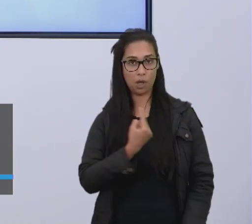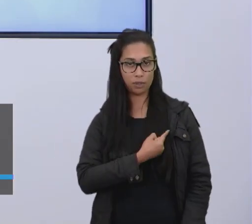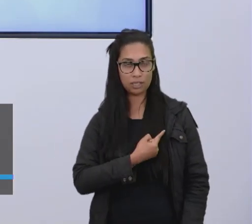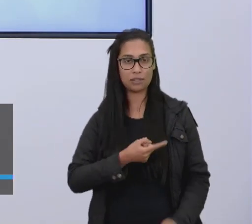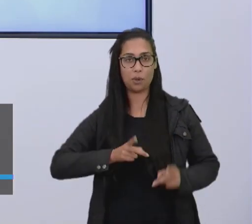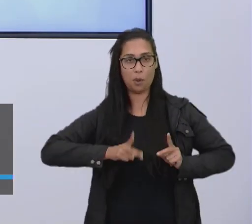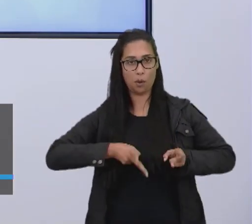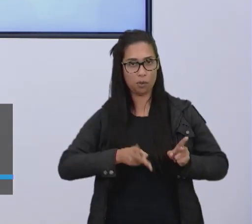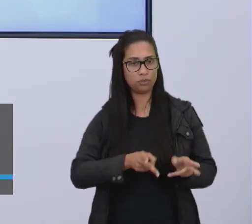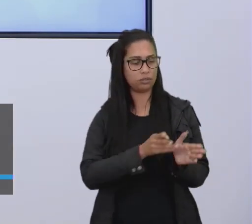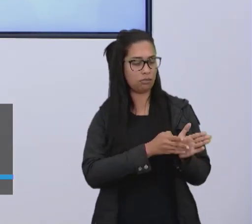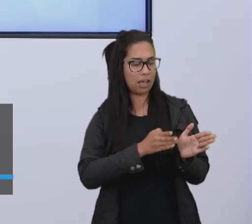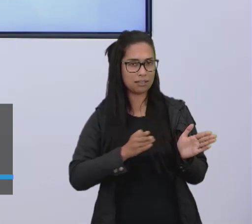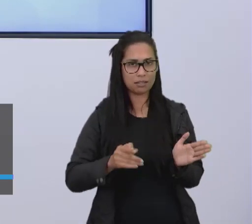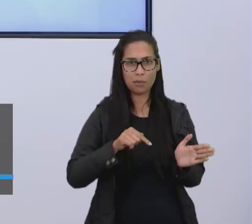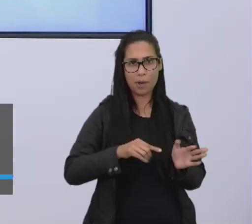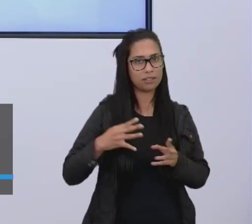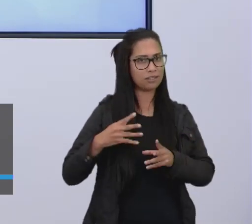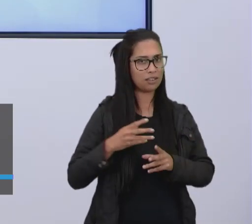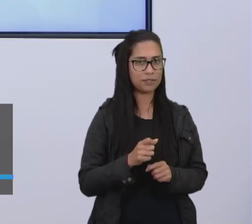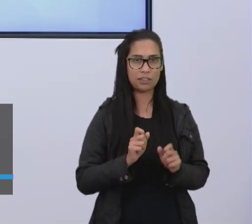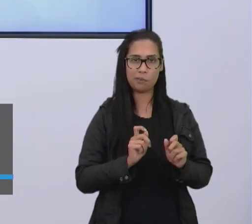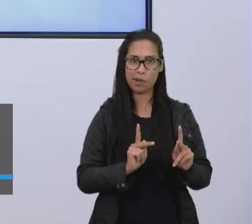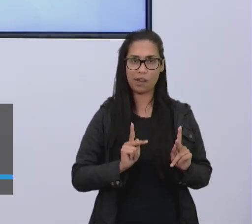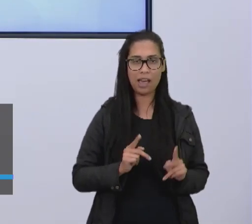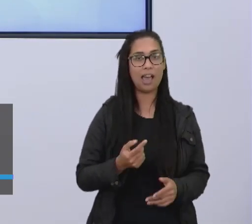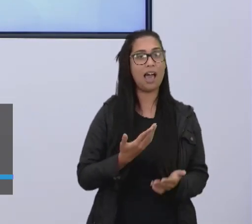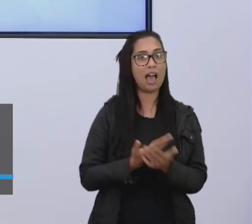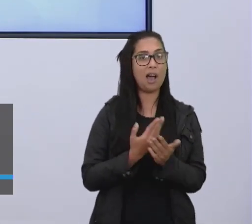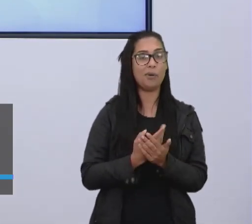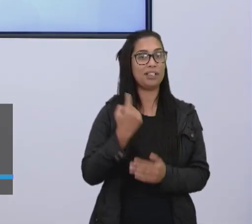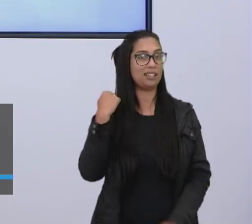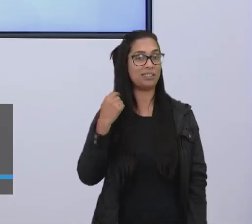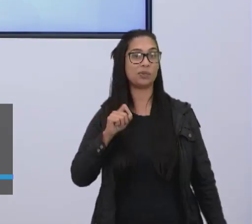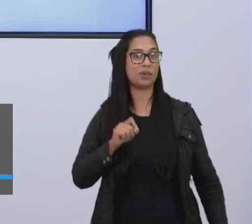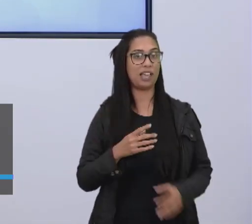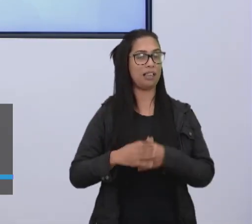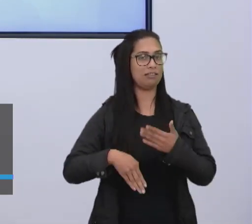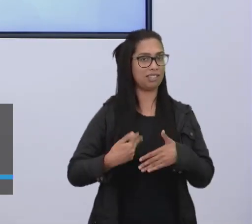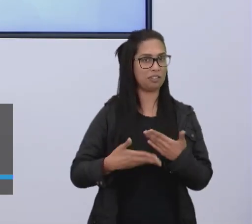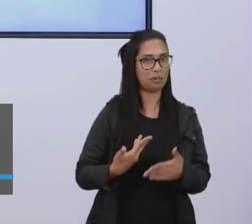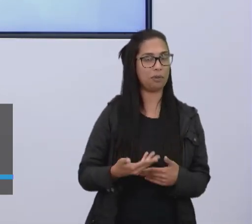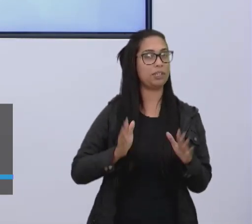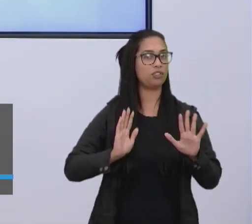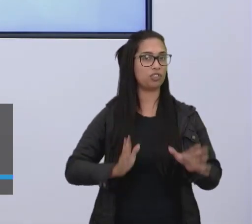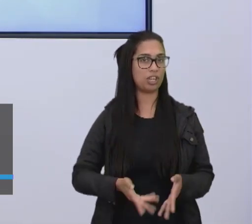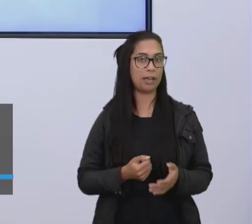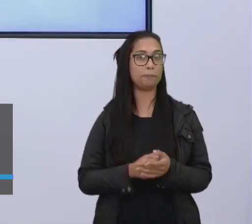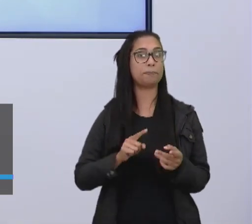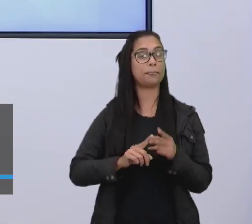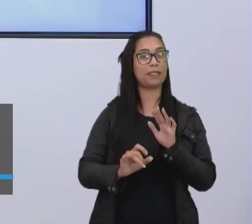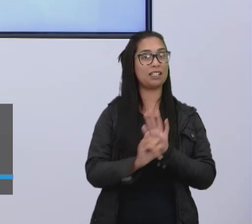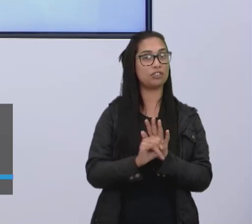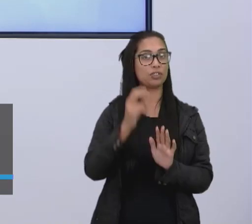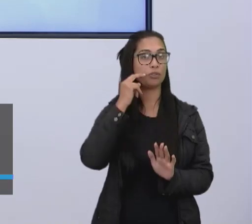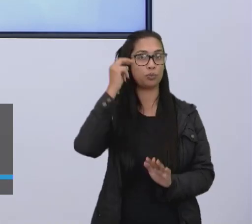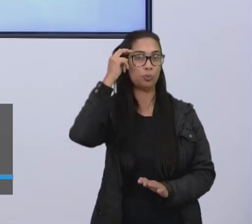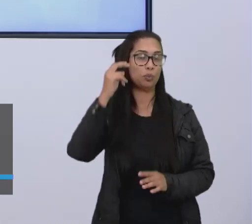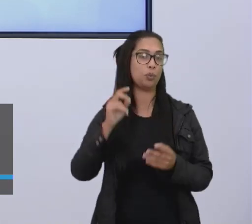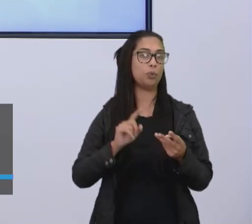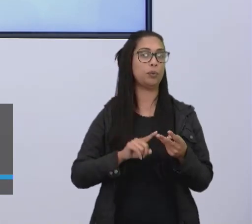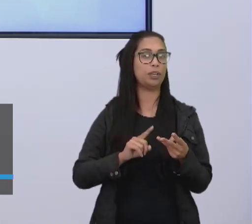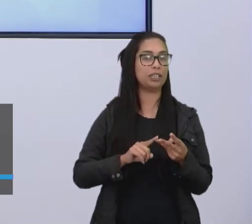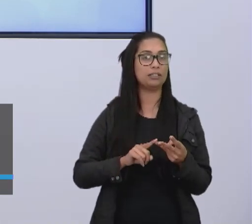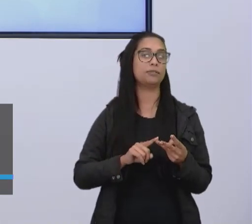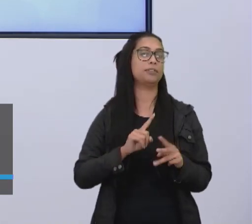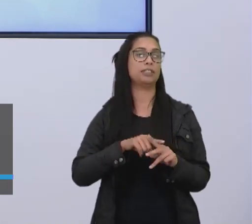sequência. Então, na última aula, a gente já começou o desenvolvimento, né? Aí a gente começou a falar um pouco sobre identidade cultural, a gente falou um pouco